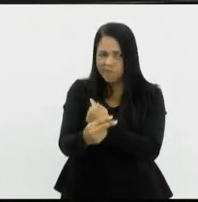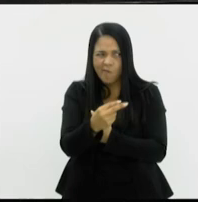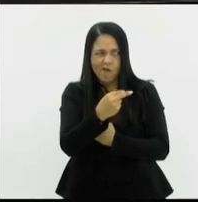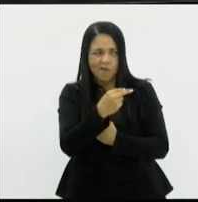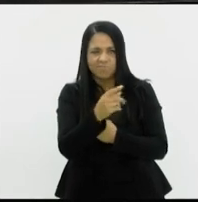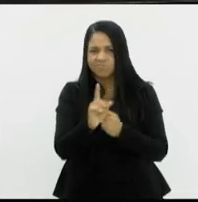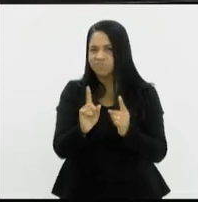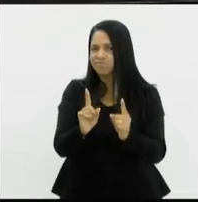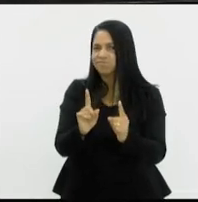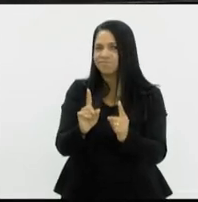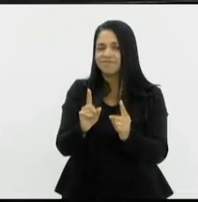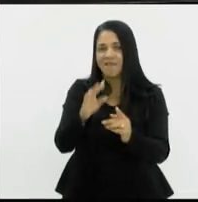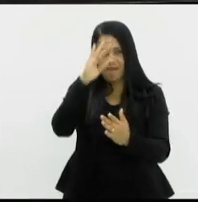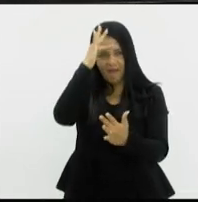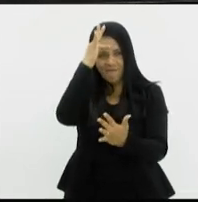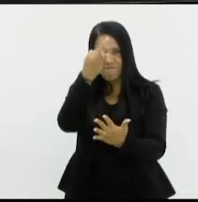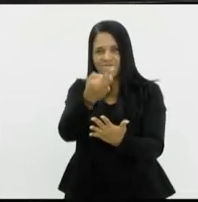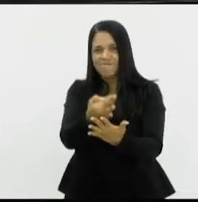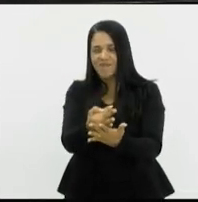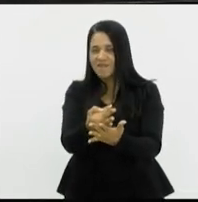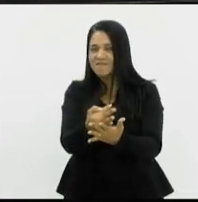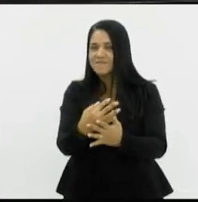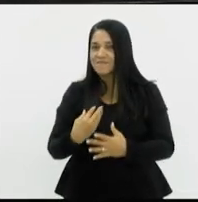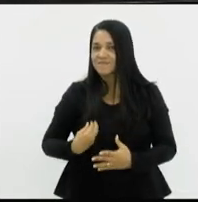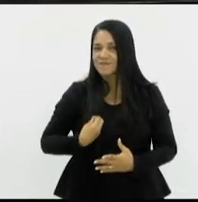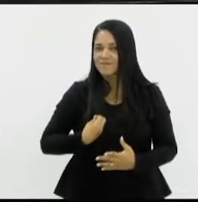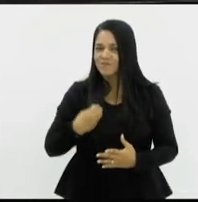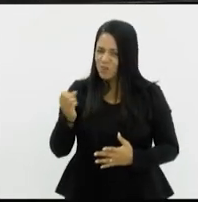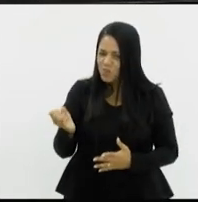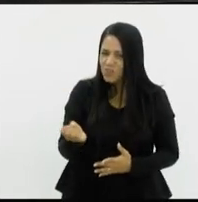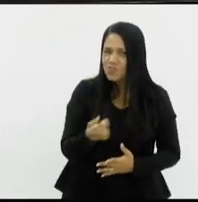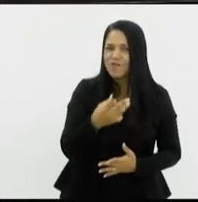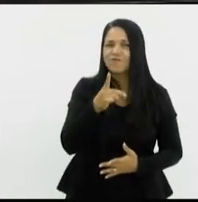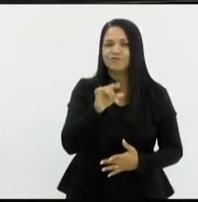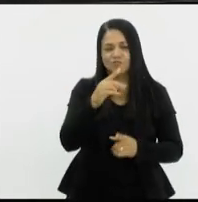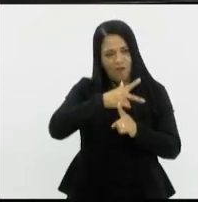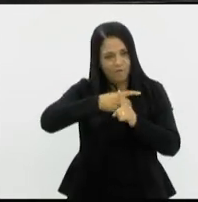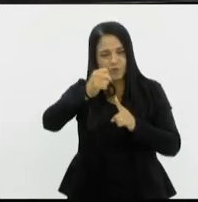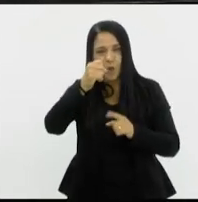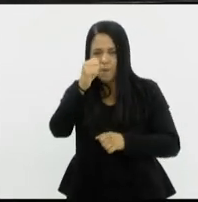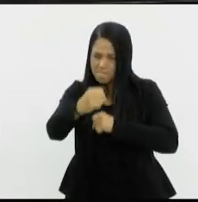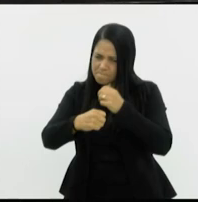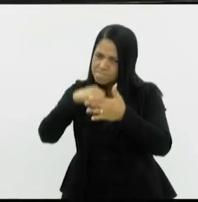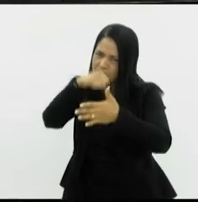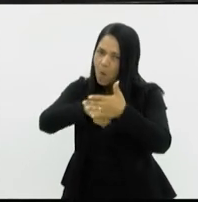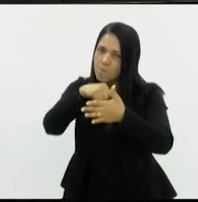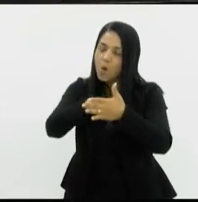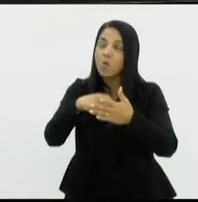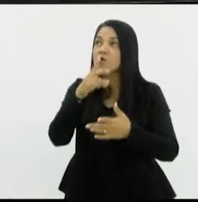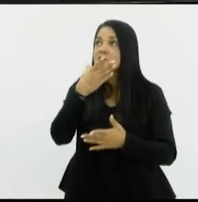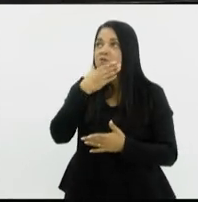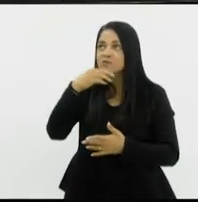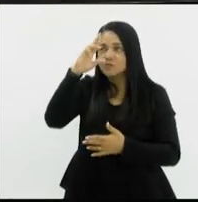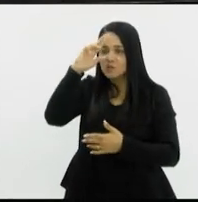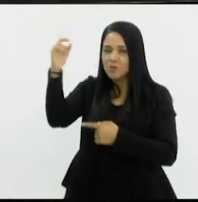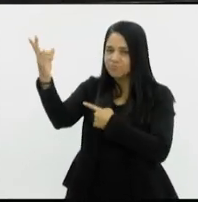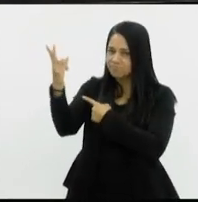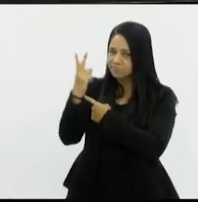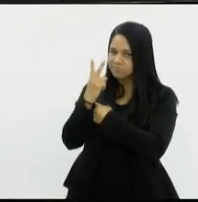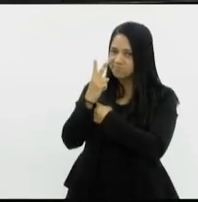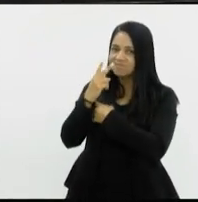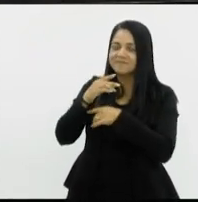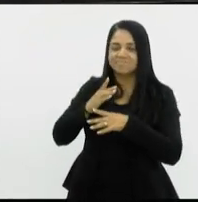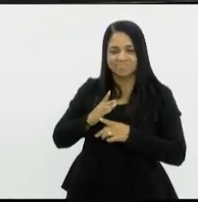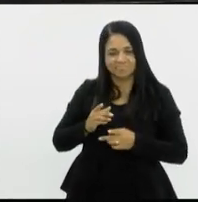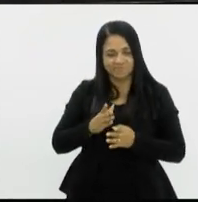circunstâncias, e a fé para vivermos cada novo dia rumo à vitória. Que o Senhor continue nos conduzindo com